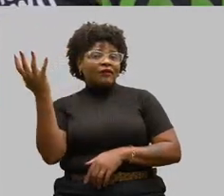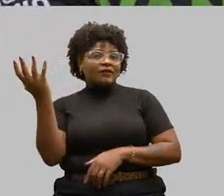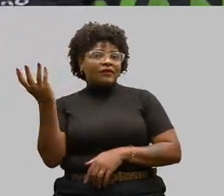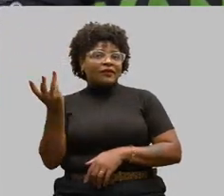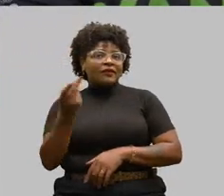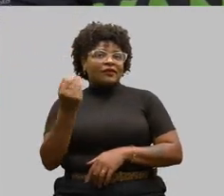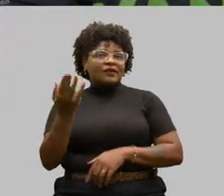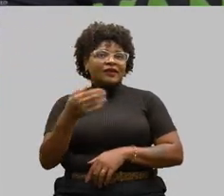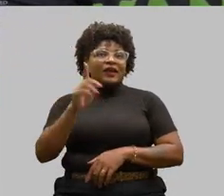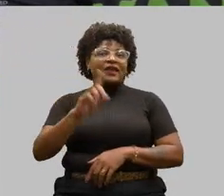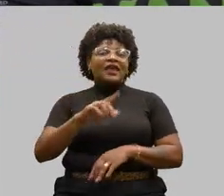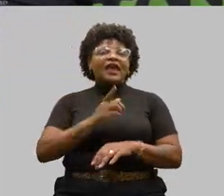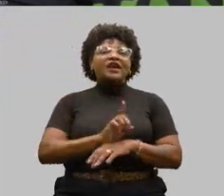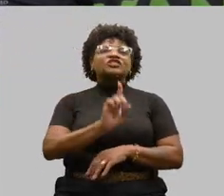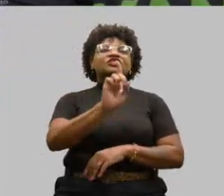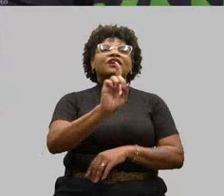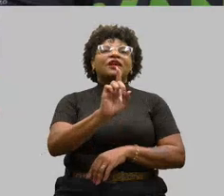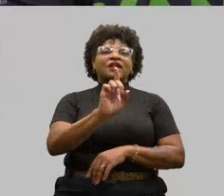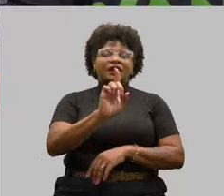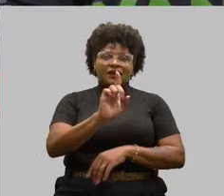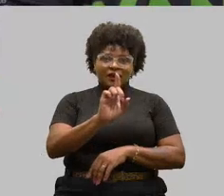gerei que